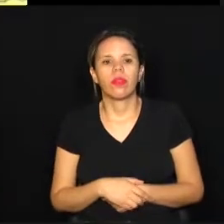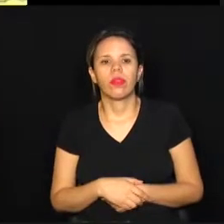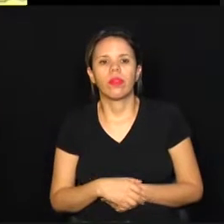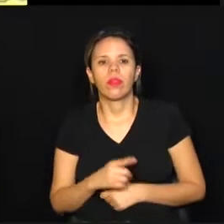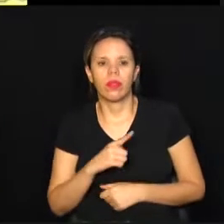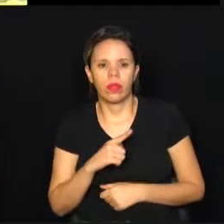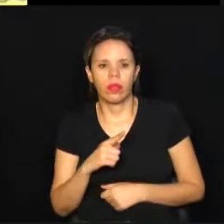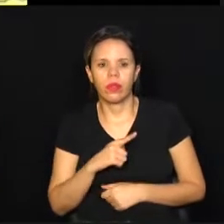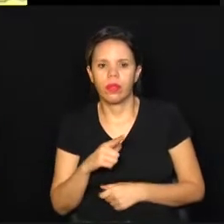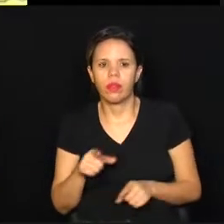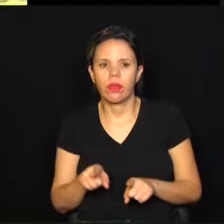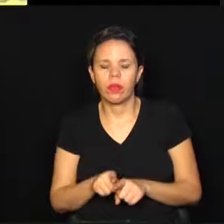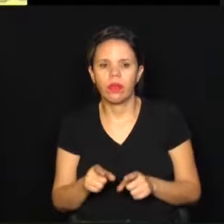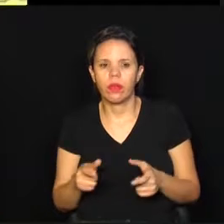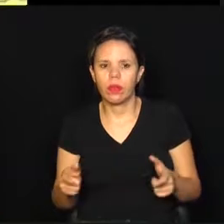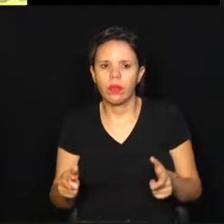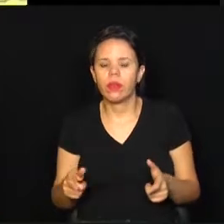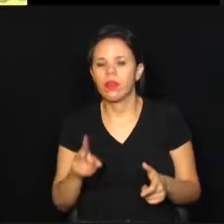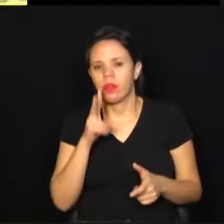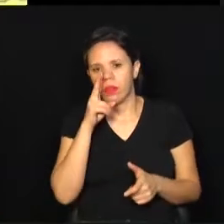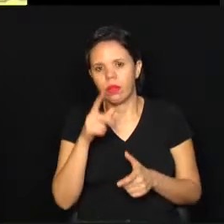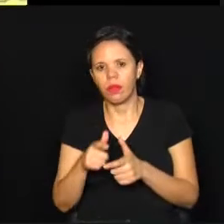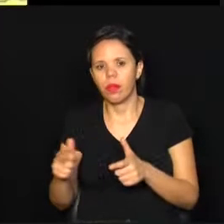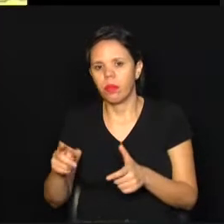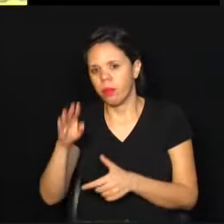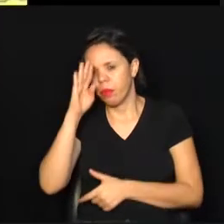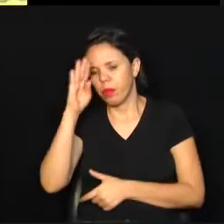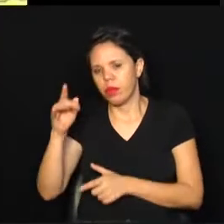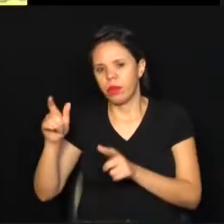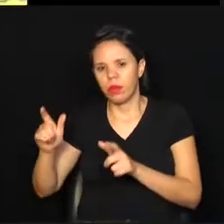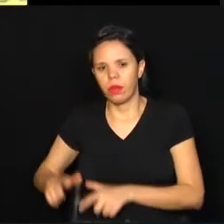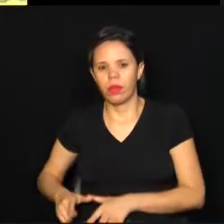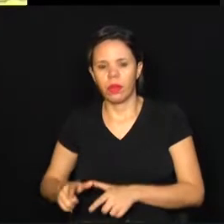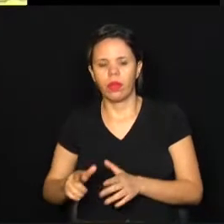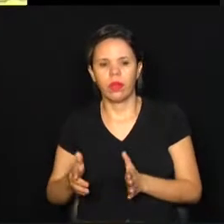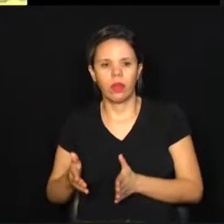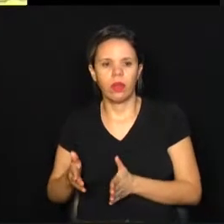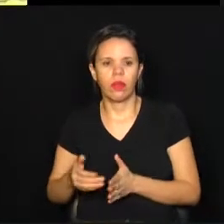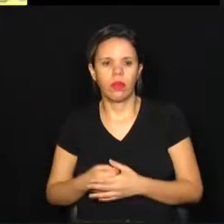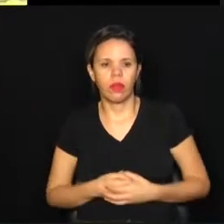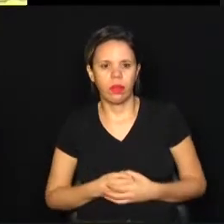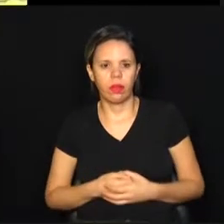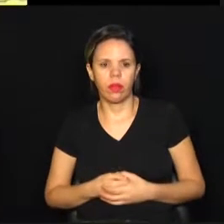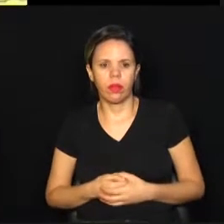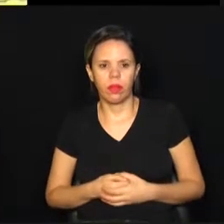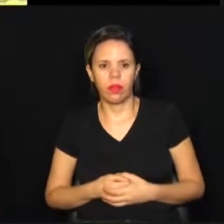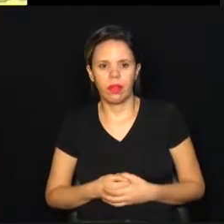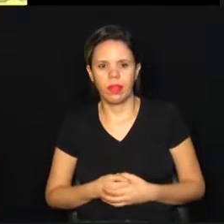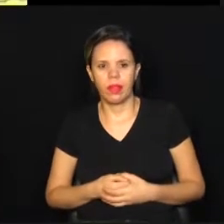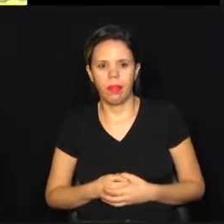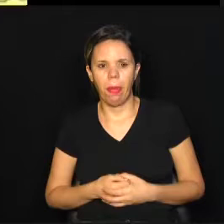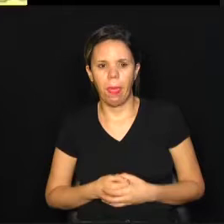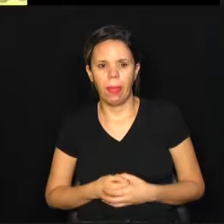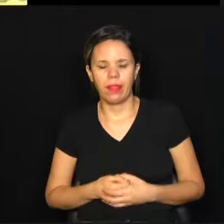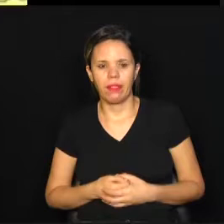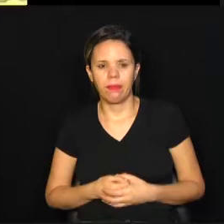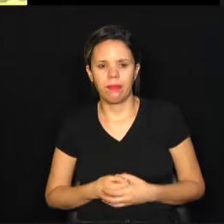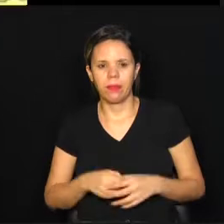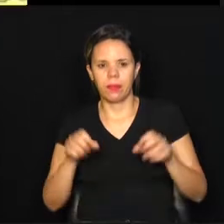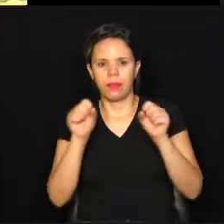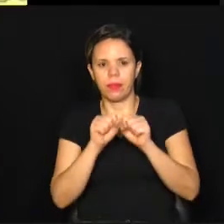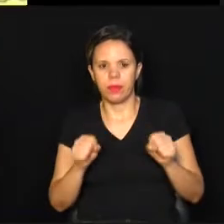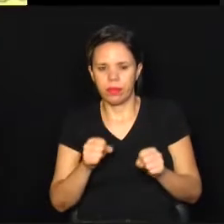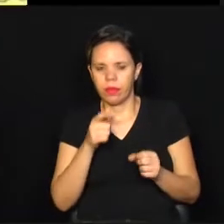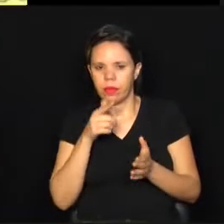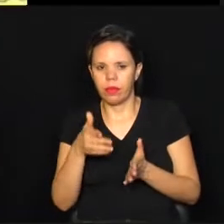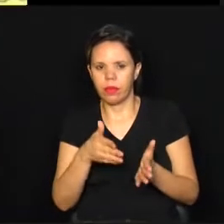uma densidade mais alta, né? Principalmente no eixo ali, nesse eixo aqui do sistema hídrico